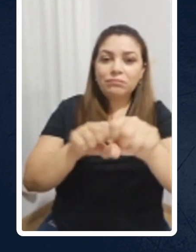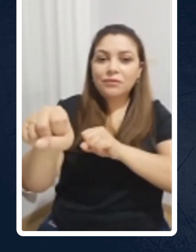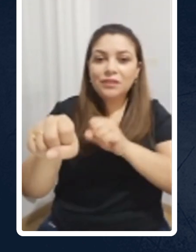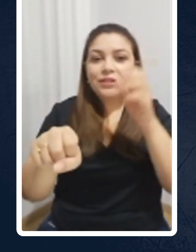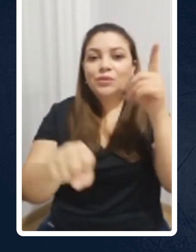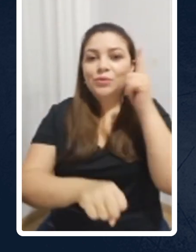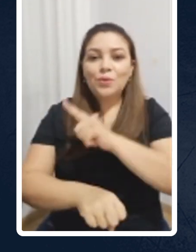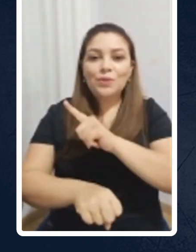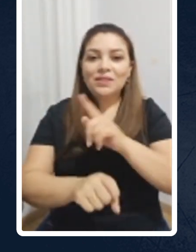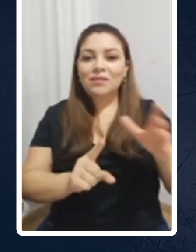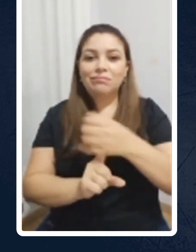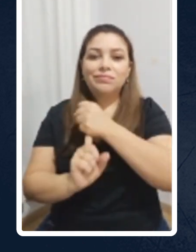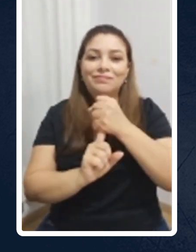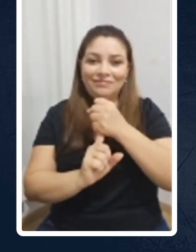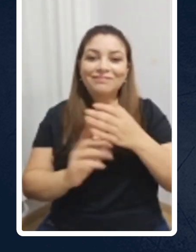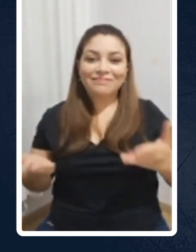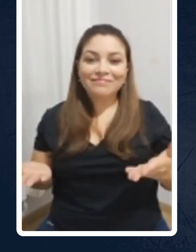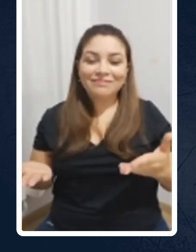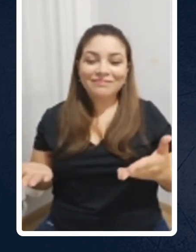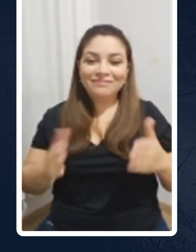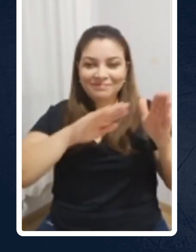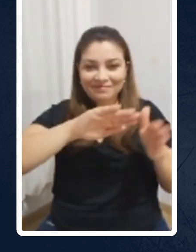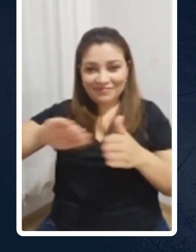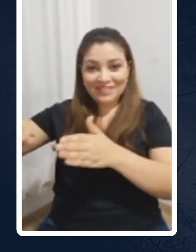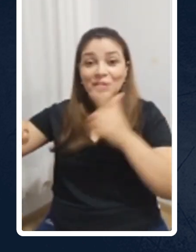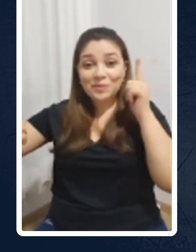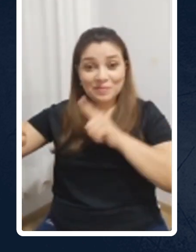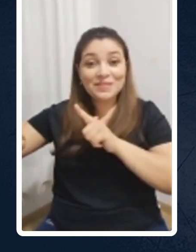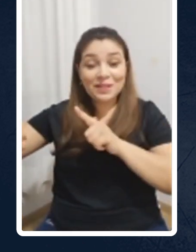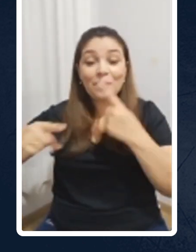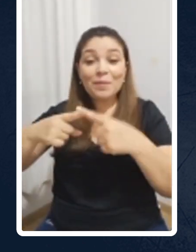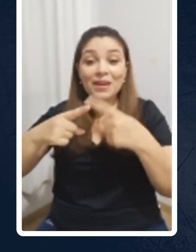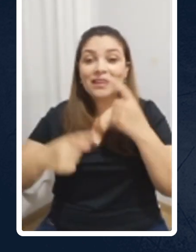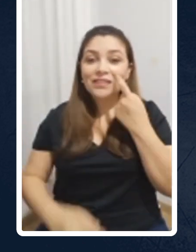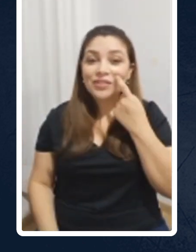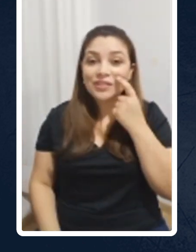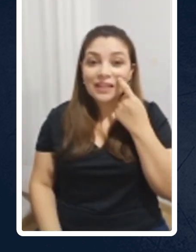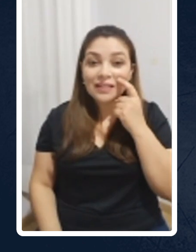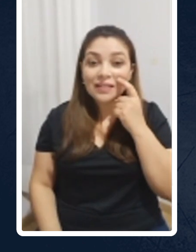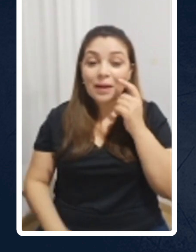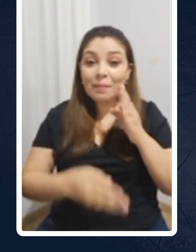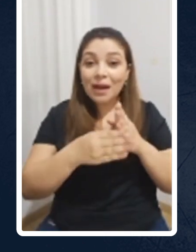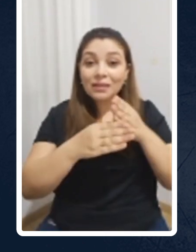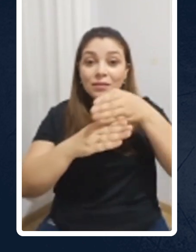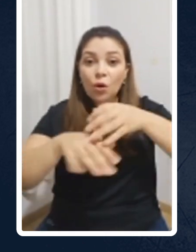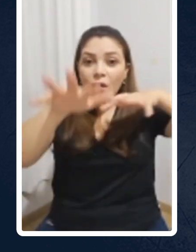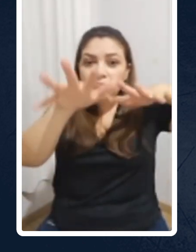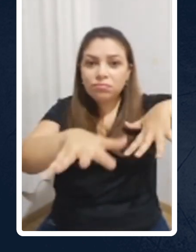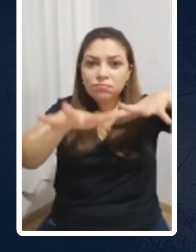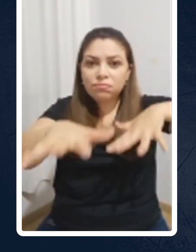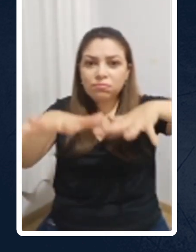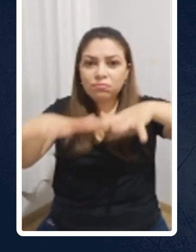A Janaína acha que tinha 18, 20 anos, quando participou da grande passeata latino-americana que aconteceu em Porto Alegre,